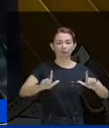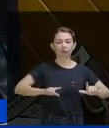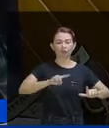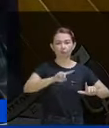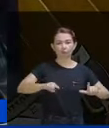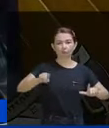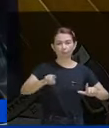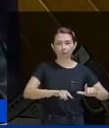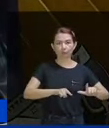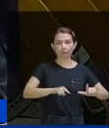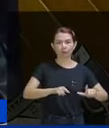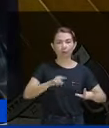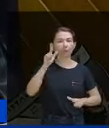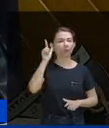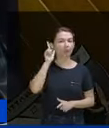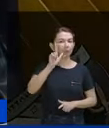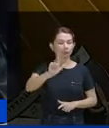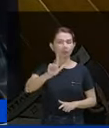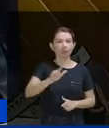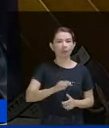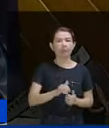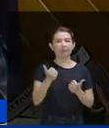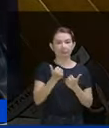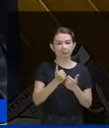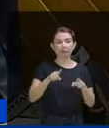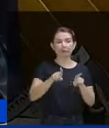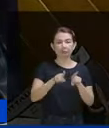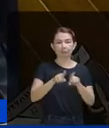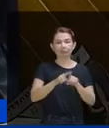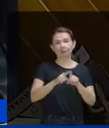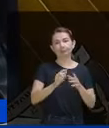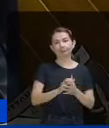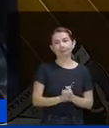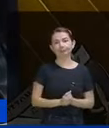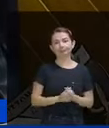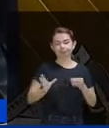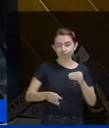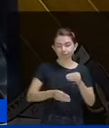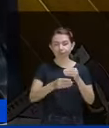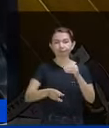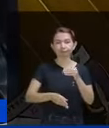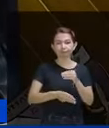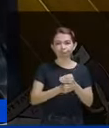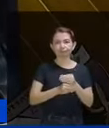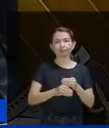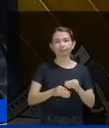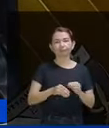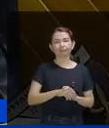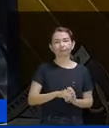do candidato eleito e dos suplentes e demais consequências elencadas na súmula 73 do